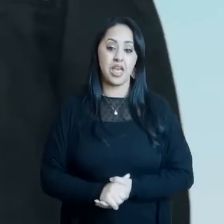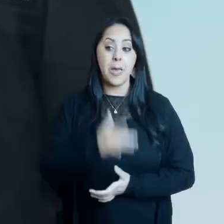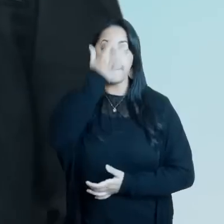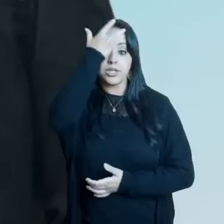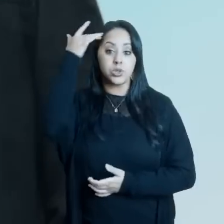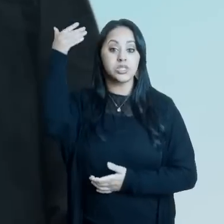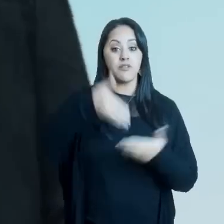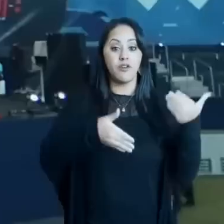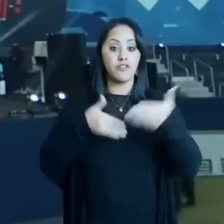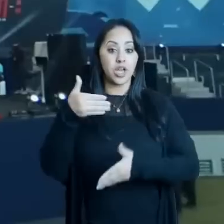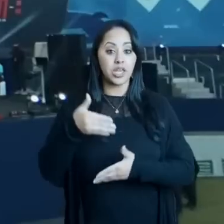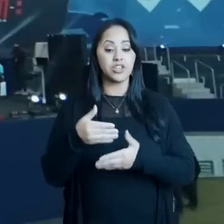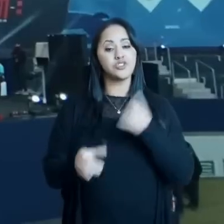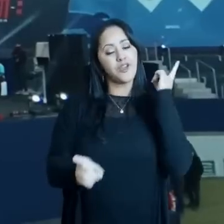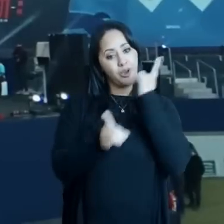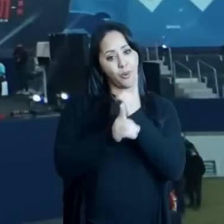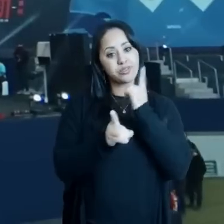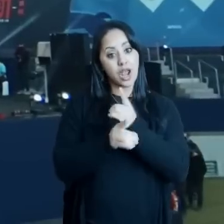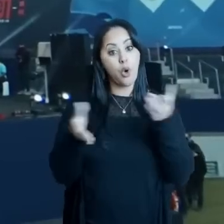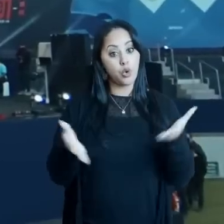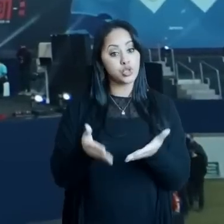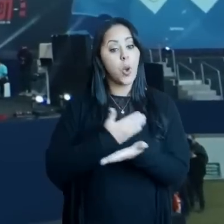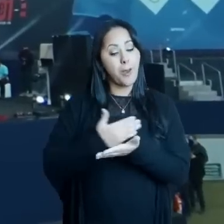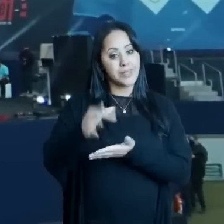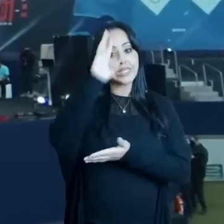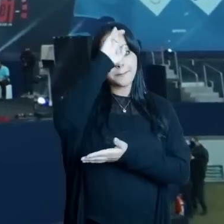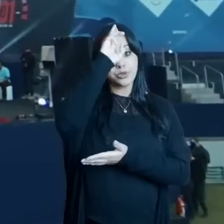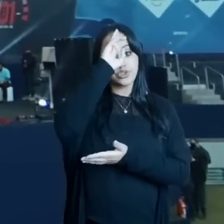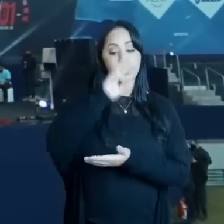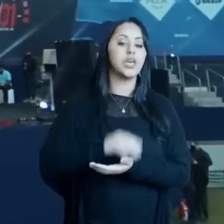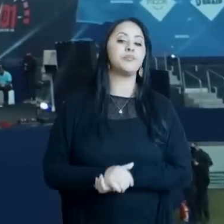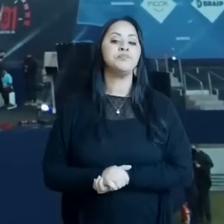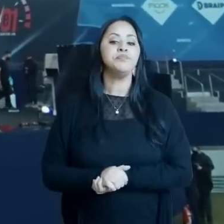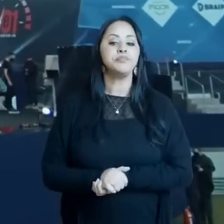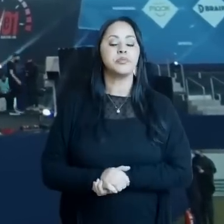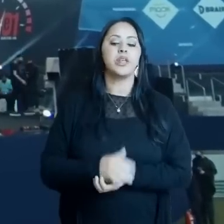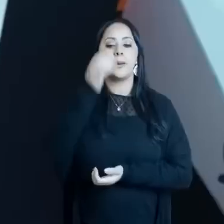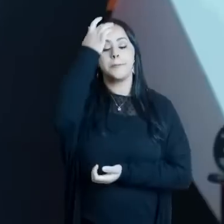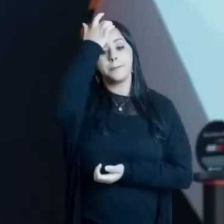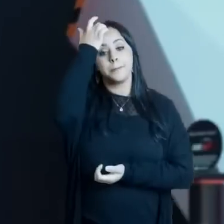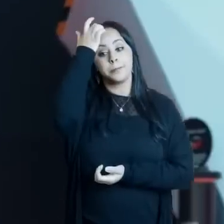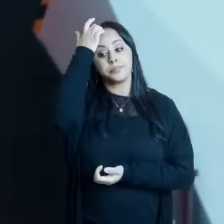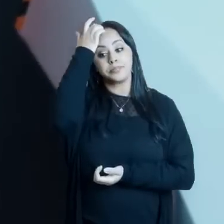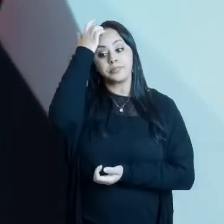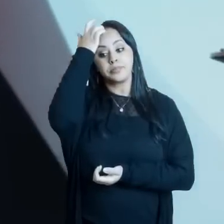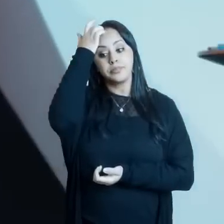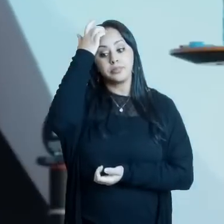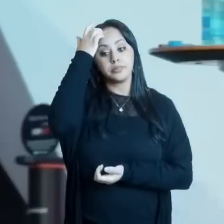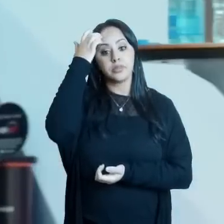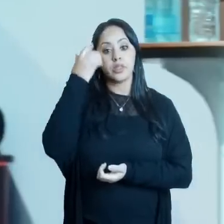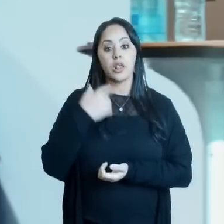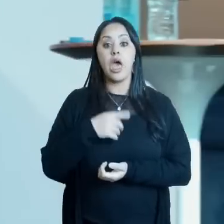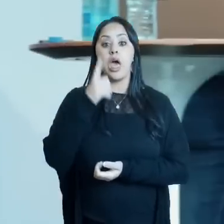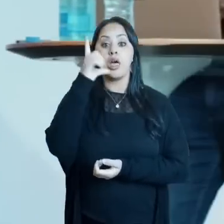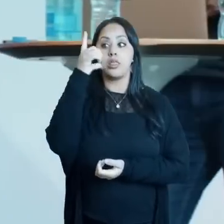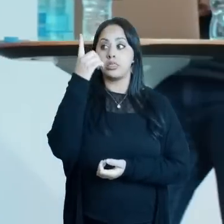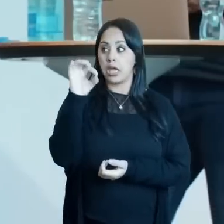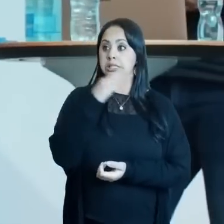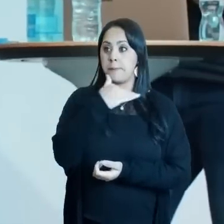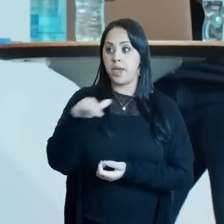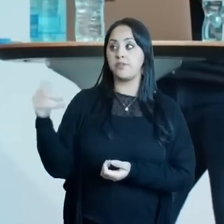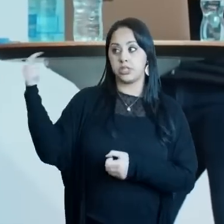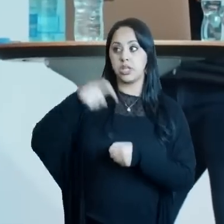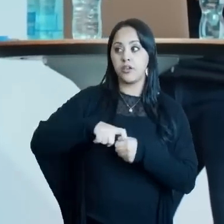aqui, nós nos encontramos hoje, o evento começa 12:00. Aqueles que, você tem que entrar aqui a partir de 10:30, tá, gente? A